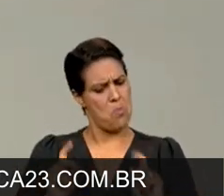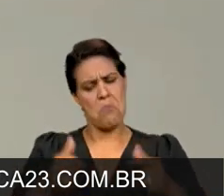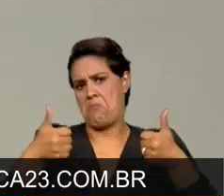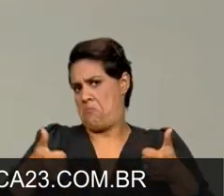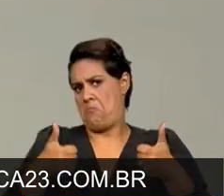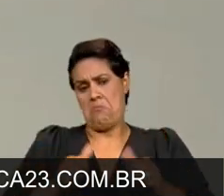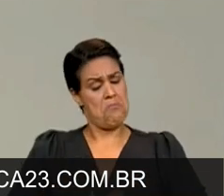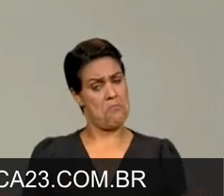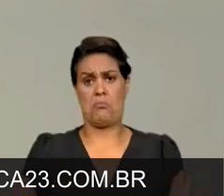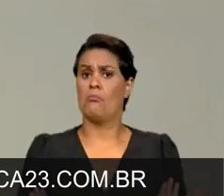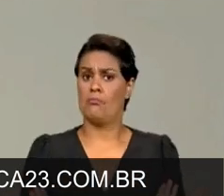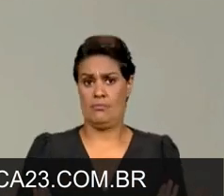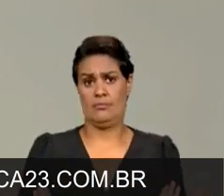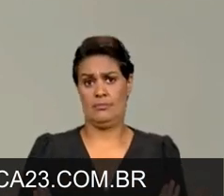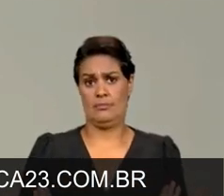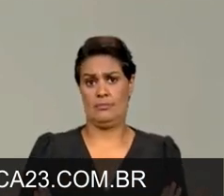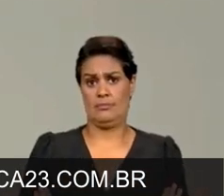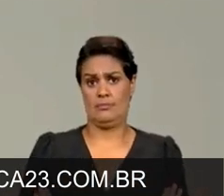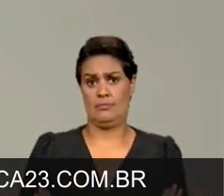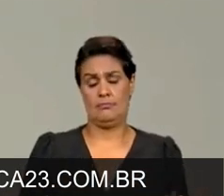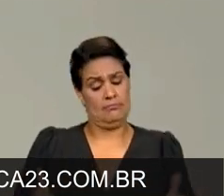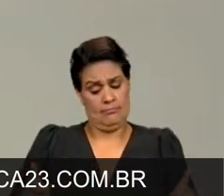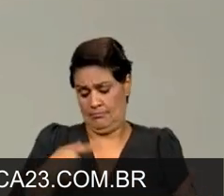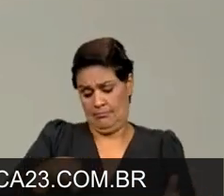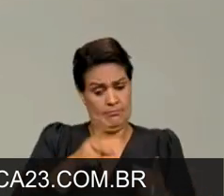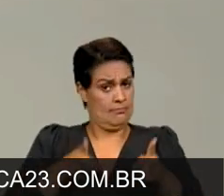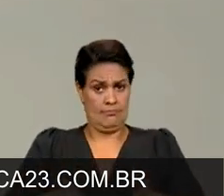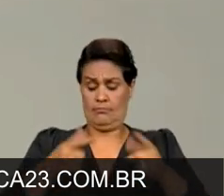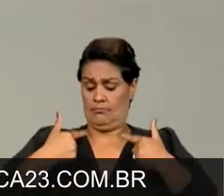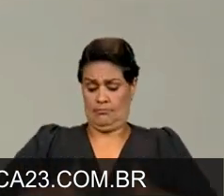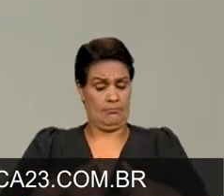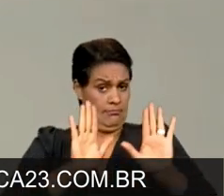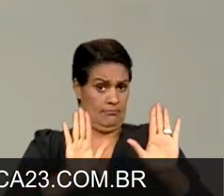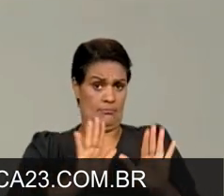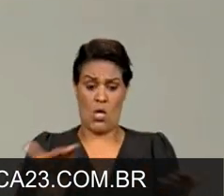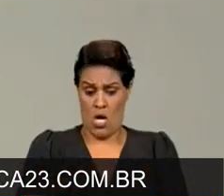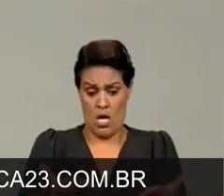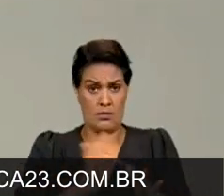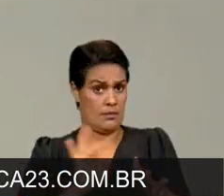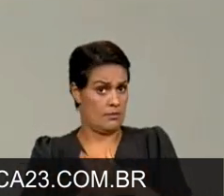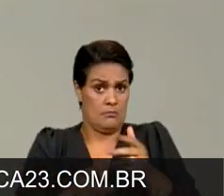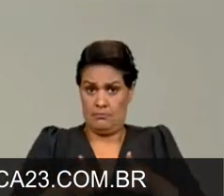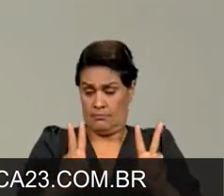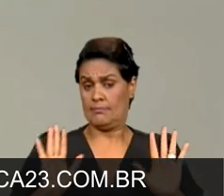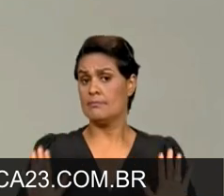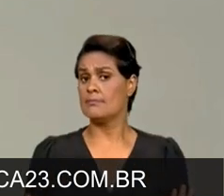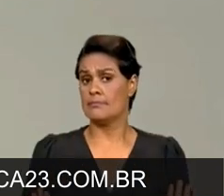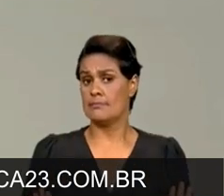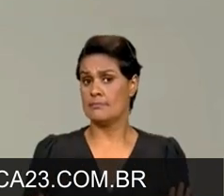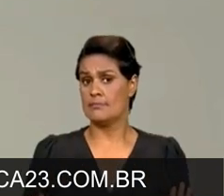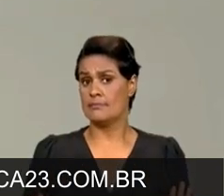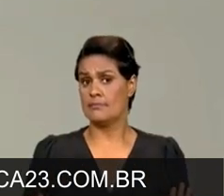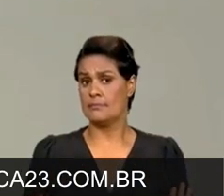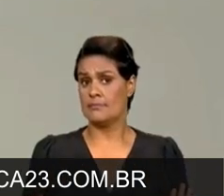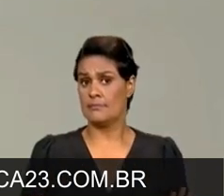né? E mantenhamos a imunidade que essas plataformas têm hoje no Brasil,